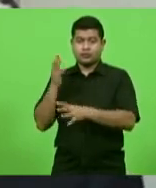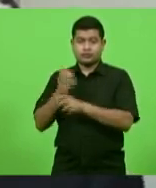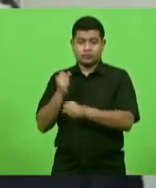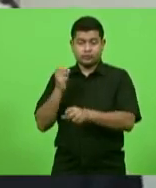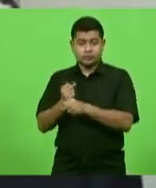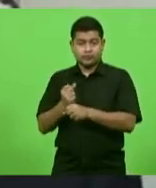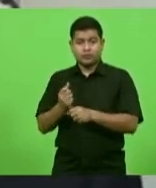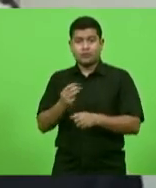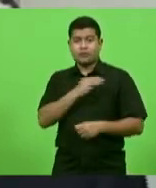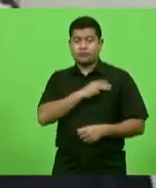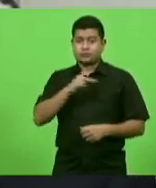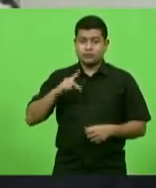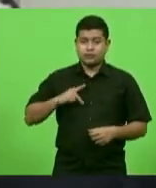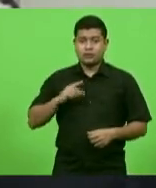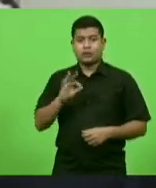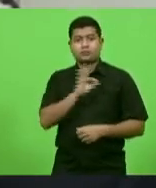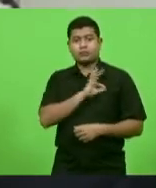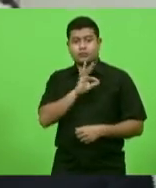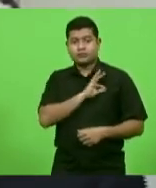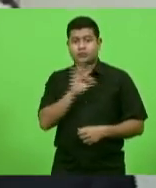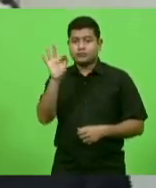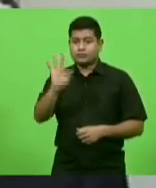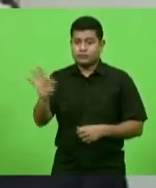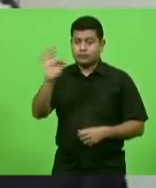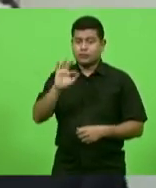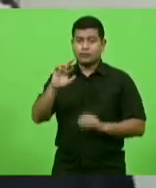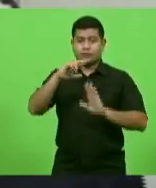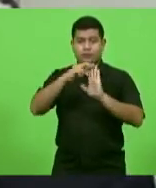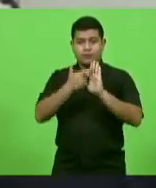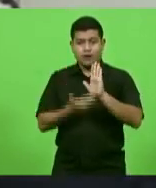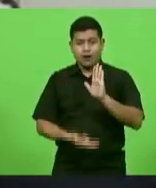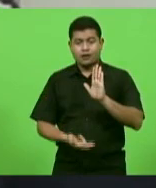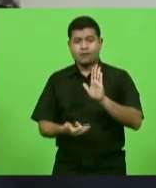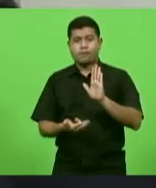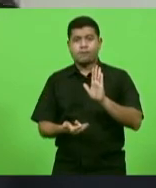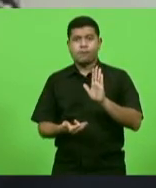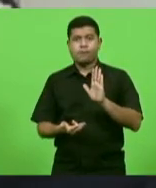pelo Ministério Público pela Polícia Federal no relatórios